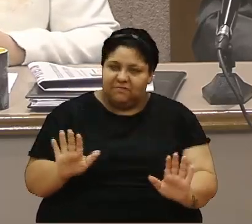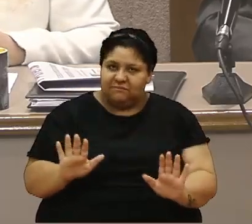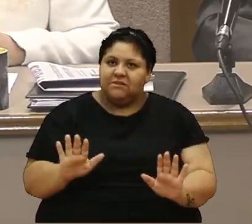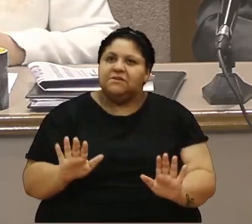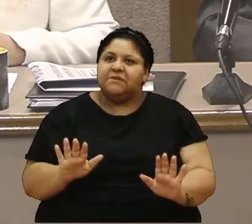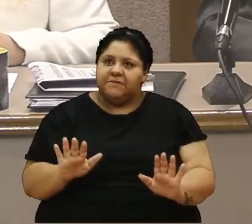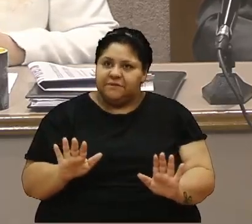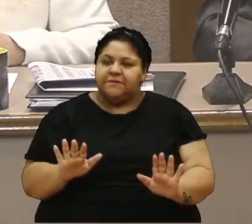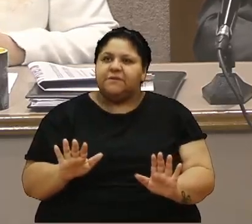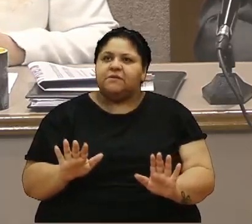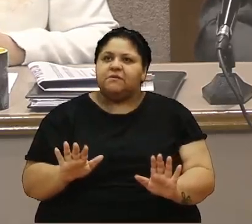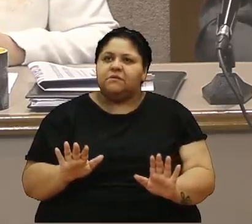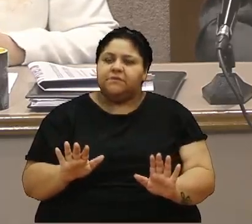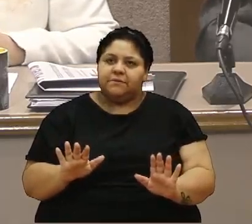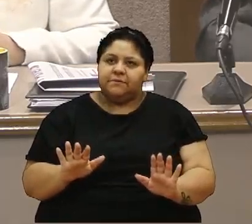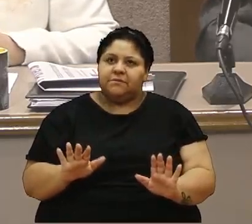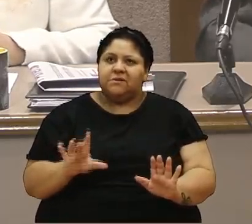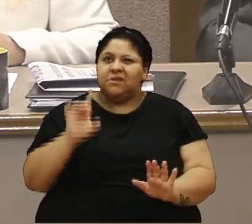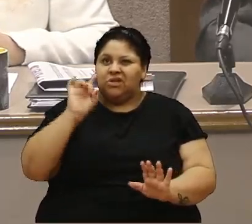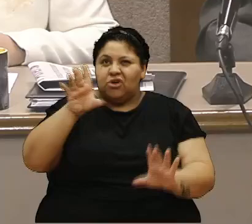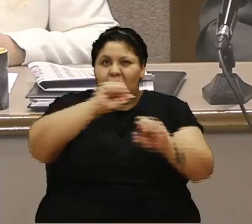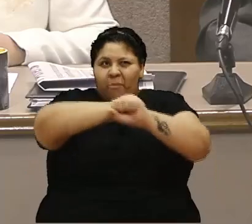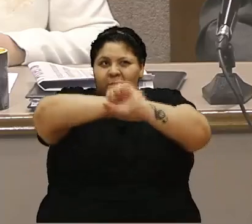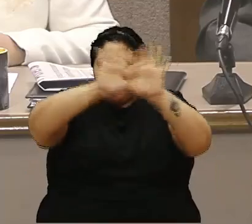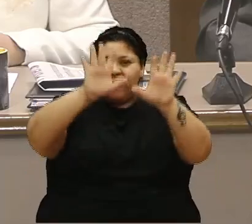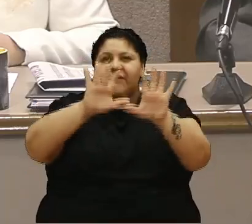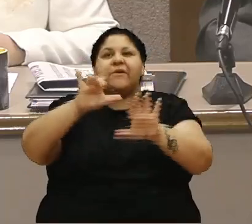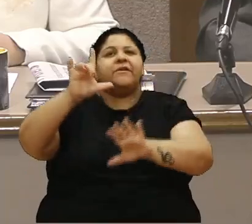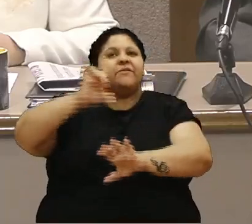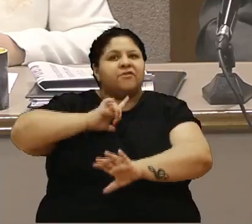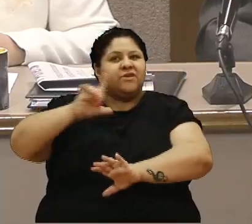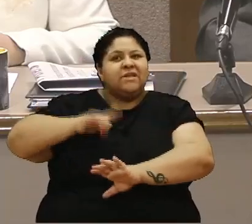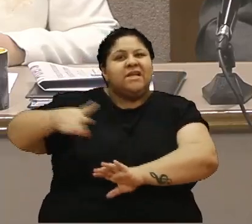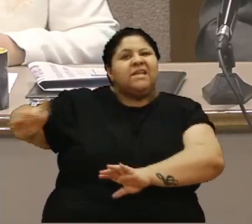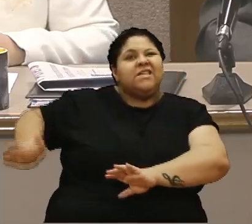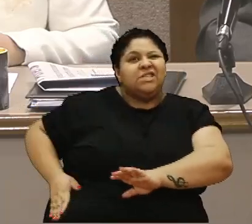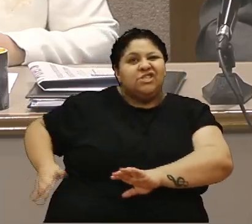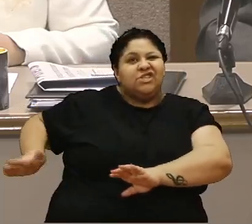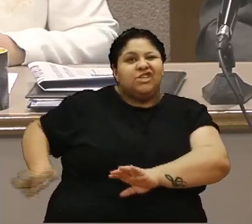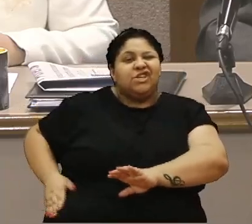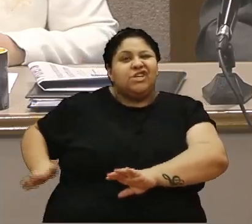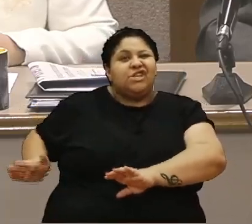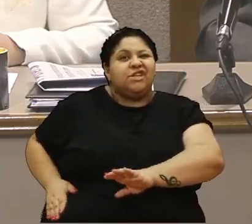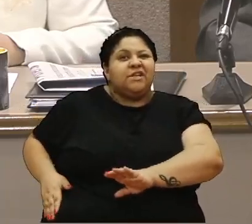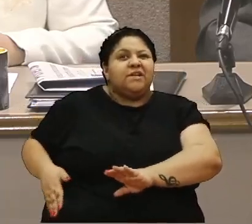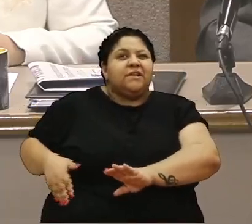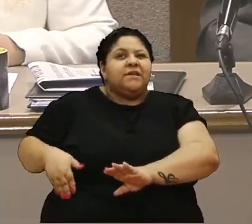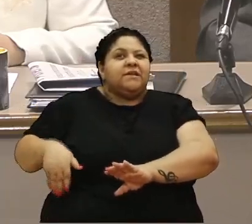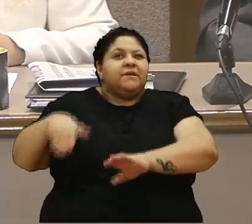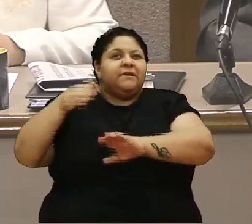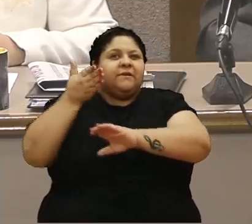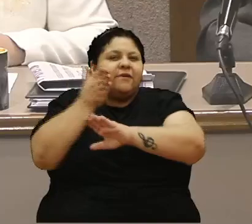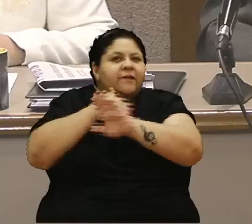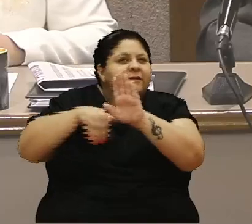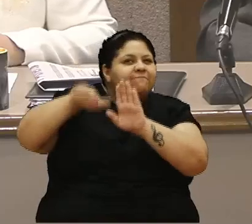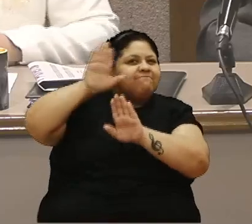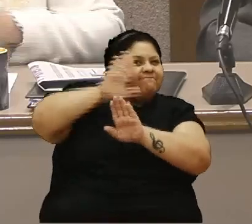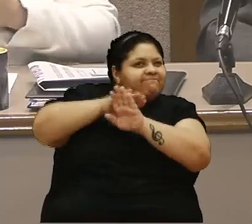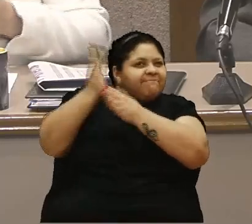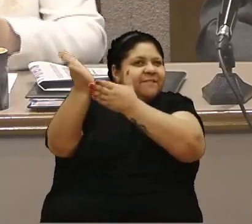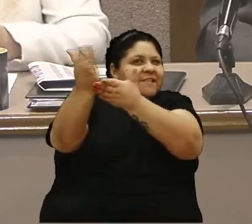Então, só para deixar bem claro, tem vagabundo travestido de catador de lixo,